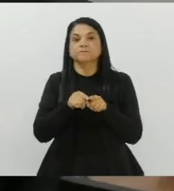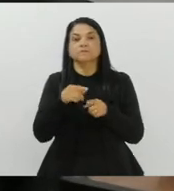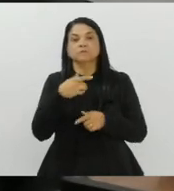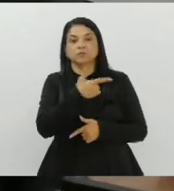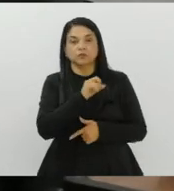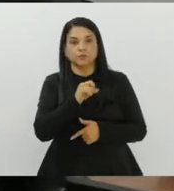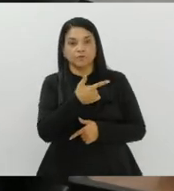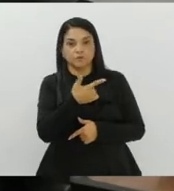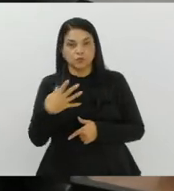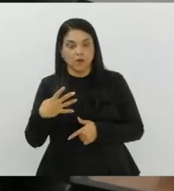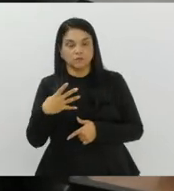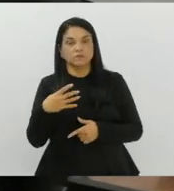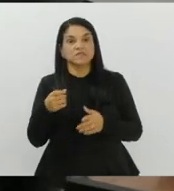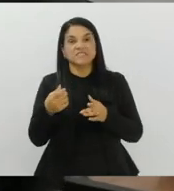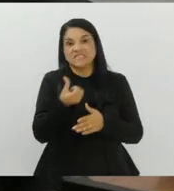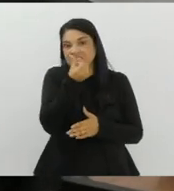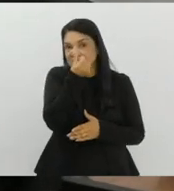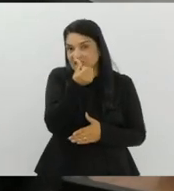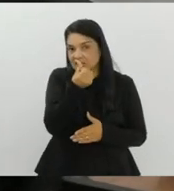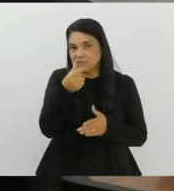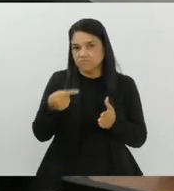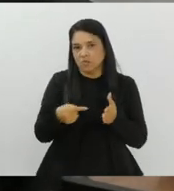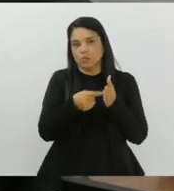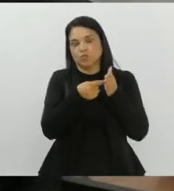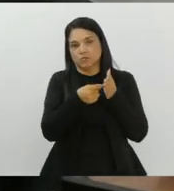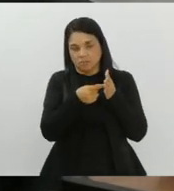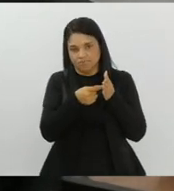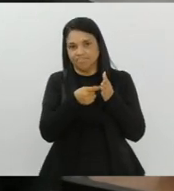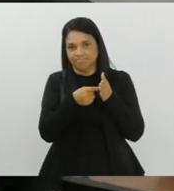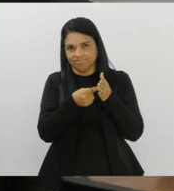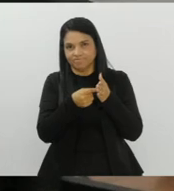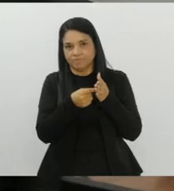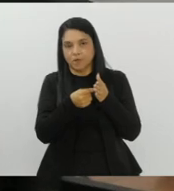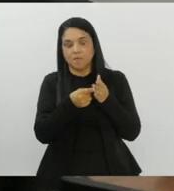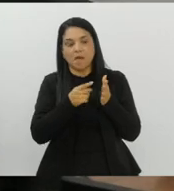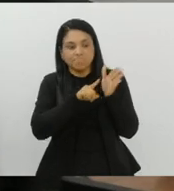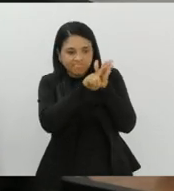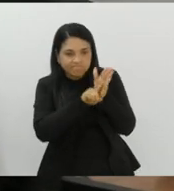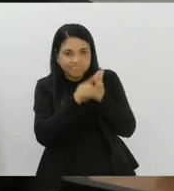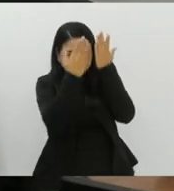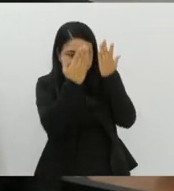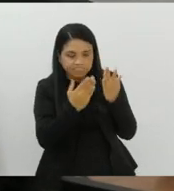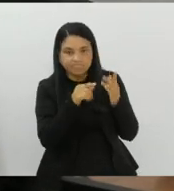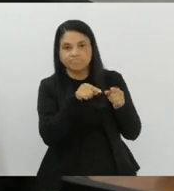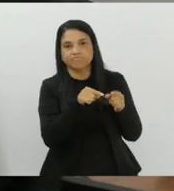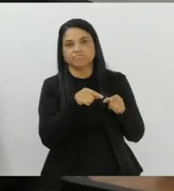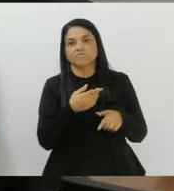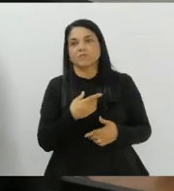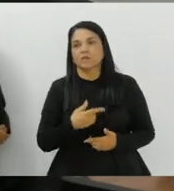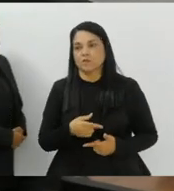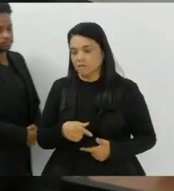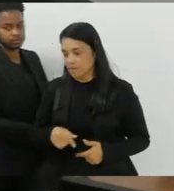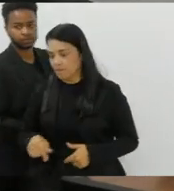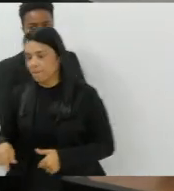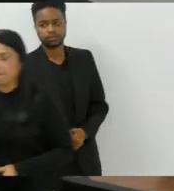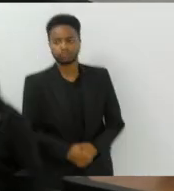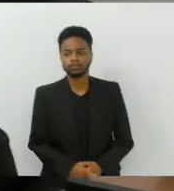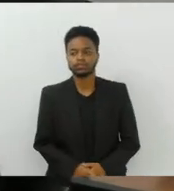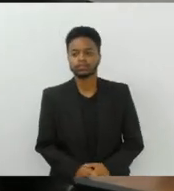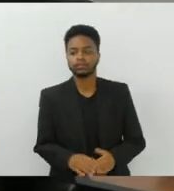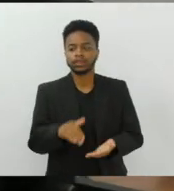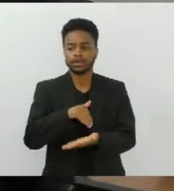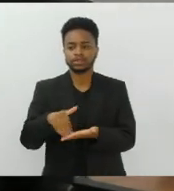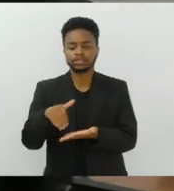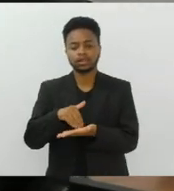2024, 6 inquéritos civis públicos para apurar esta situação. A Secretaria Nacional do Consumidor, em julho